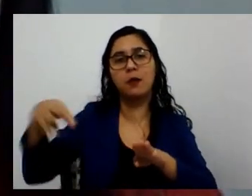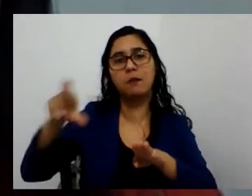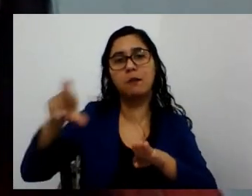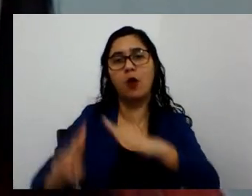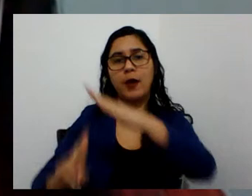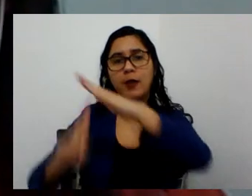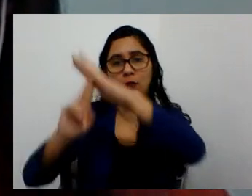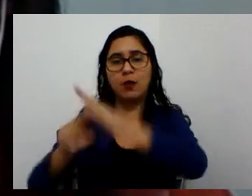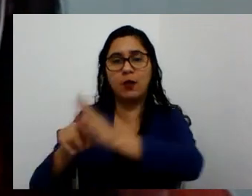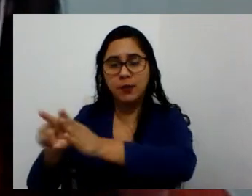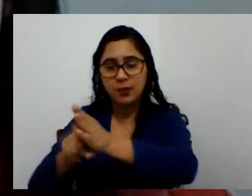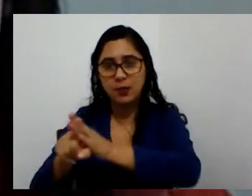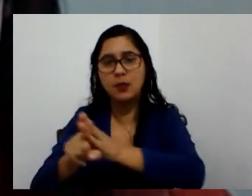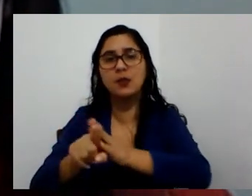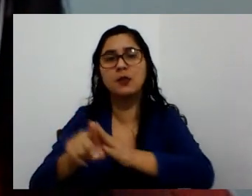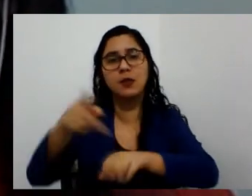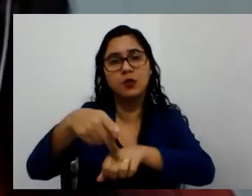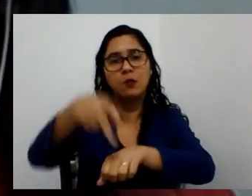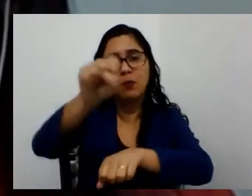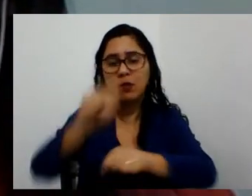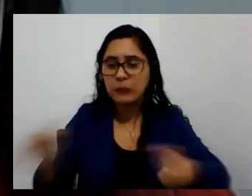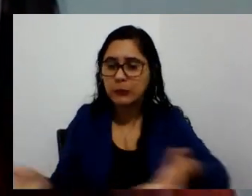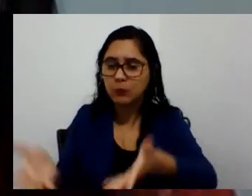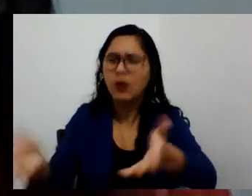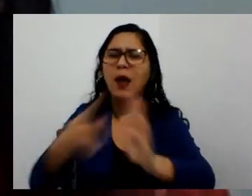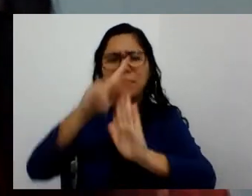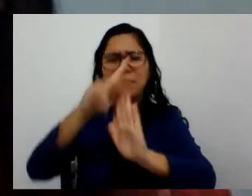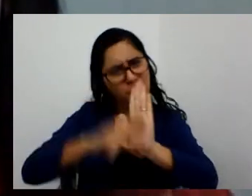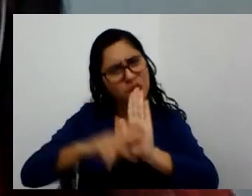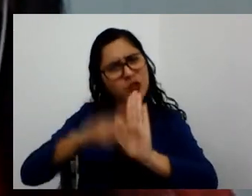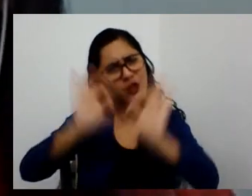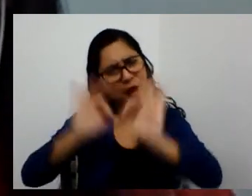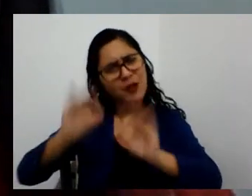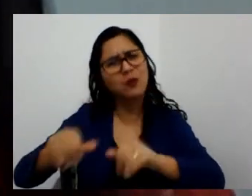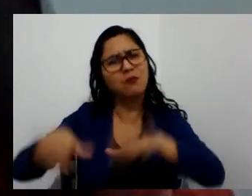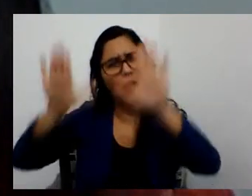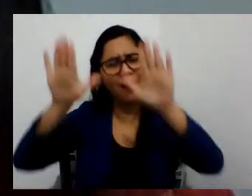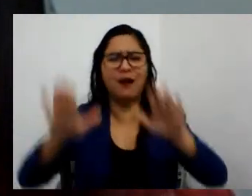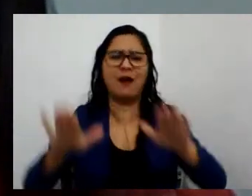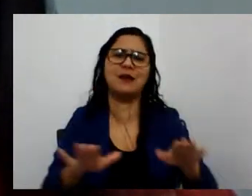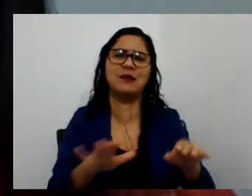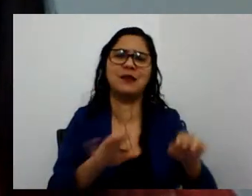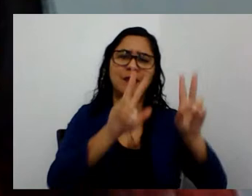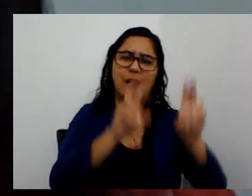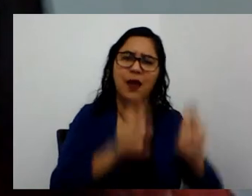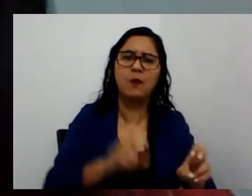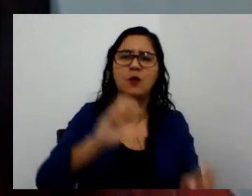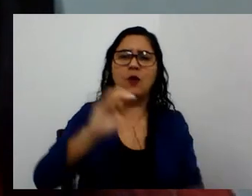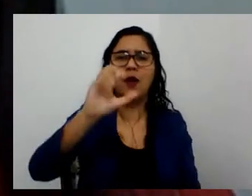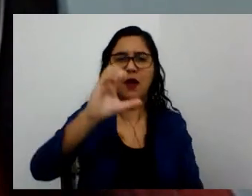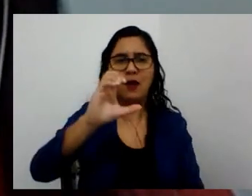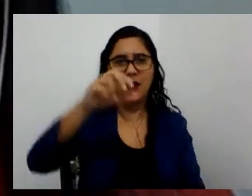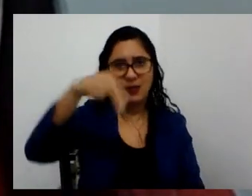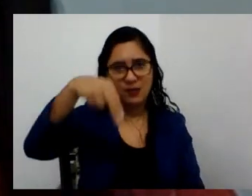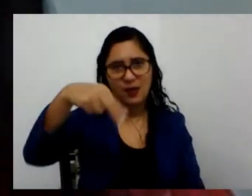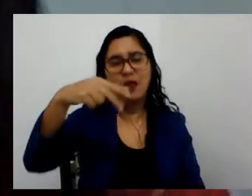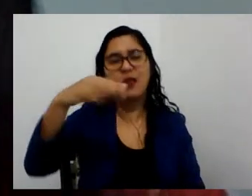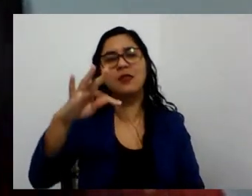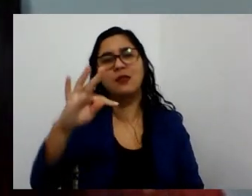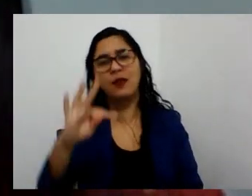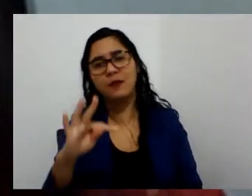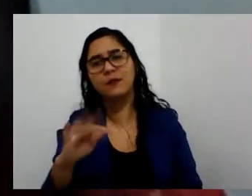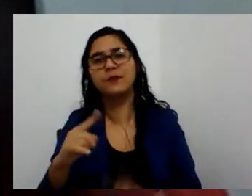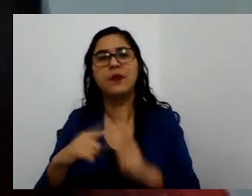de pós-graduação, a estimular grandes projetos, como temáticos, INCT, projetos com empresa, por exemplo,